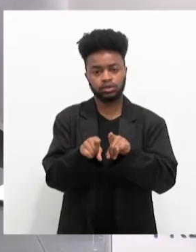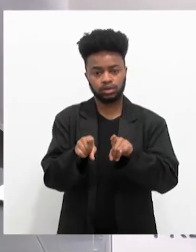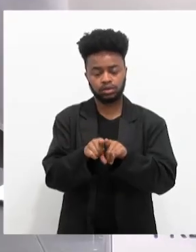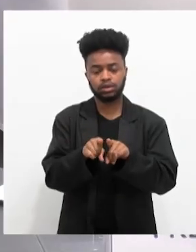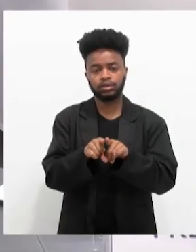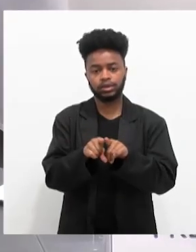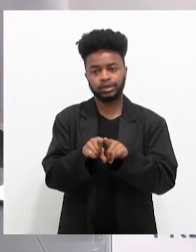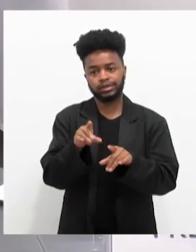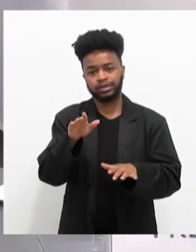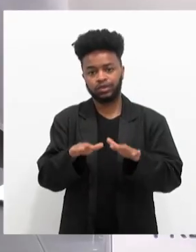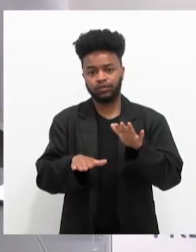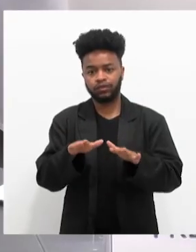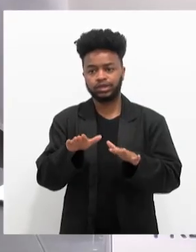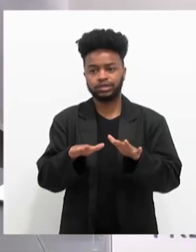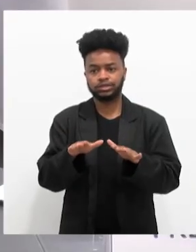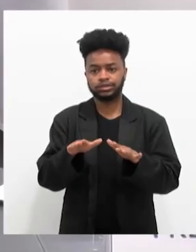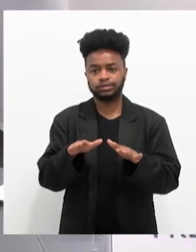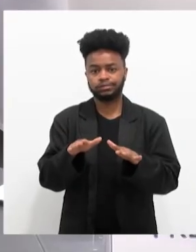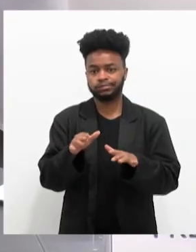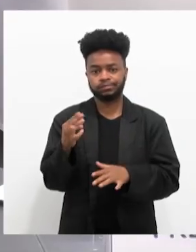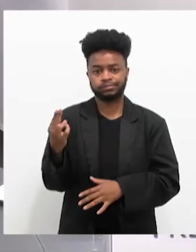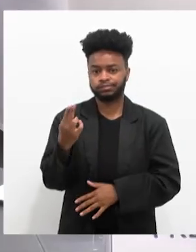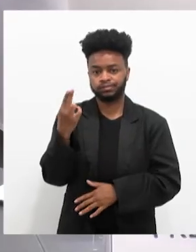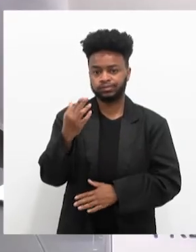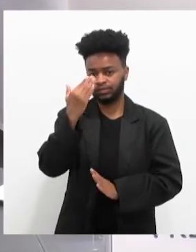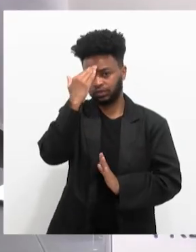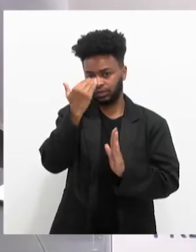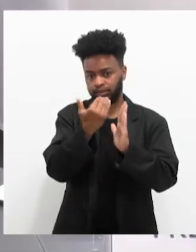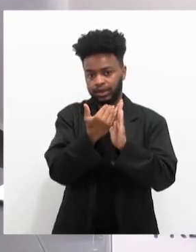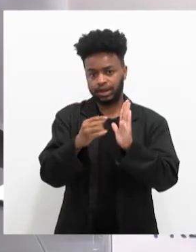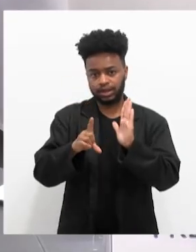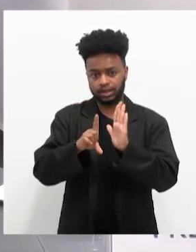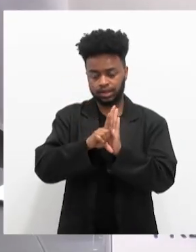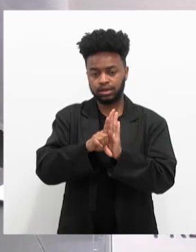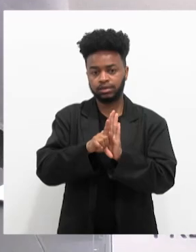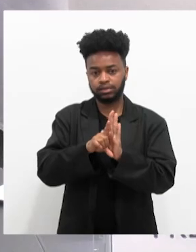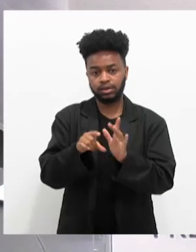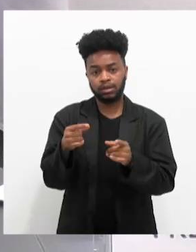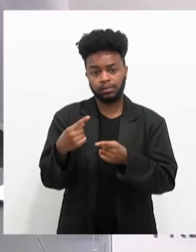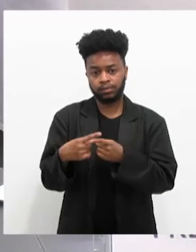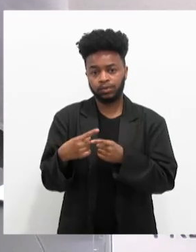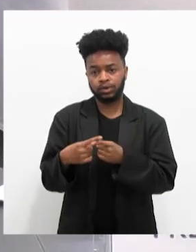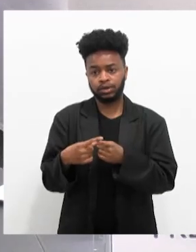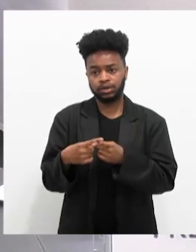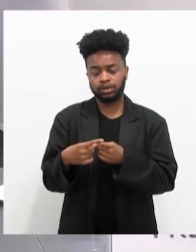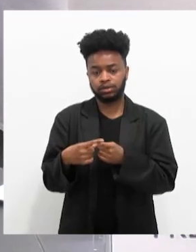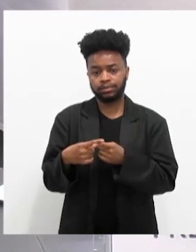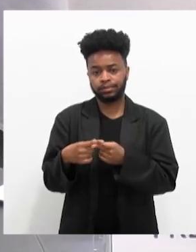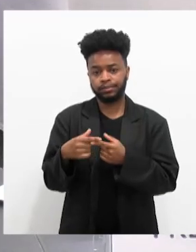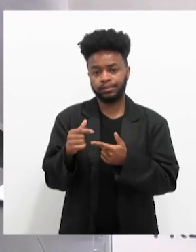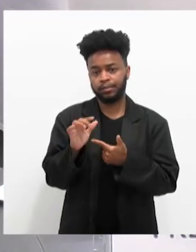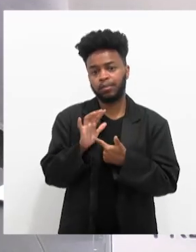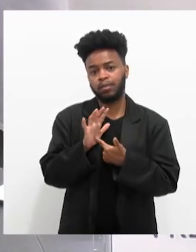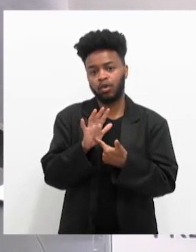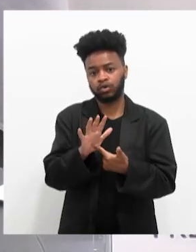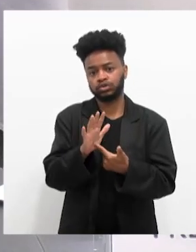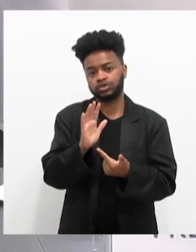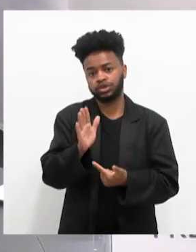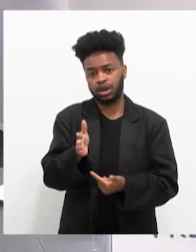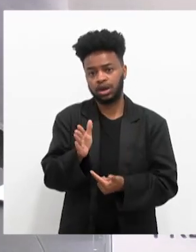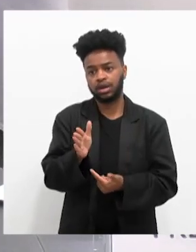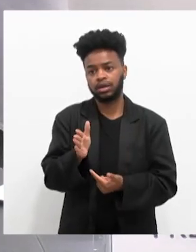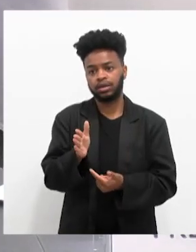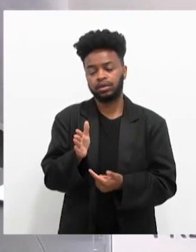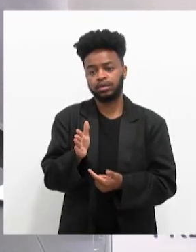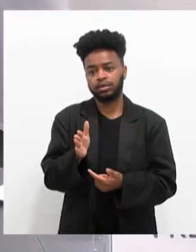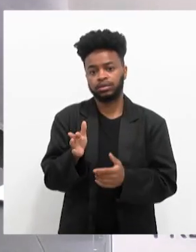uma potencial impossibilidade de cumprimento da lei, o que por si só já atingiria o que determina o